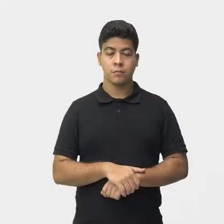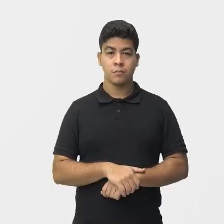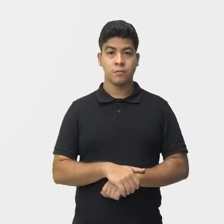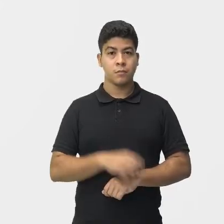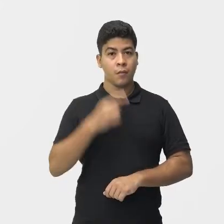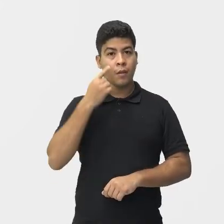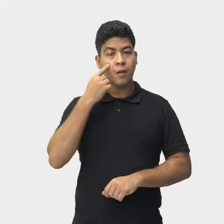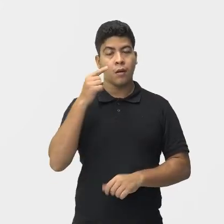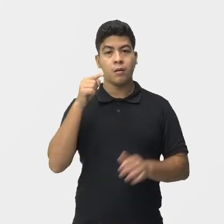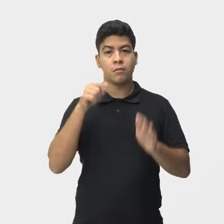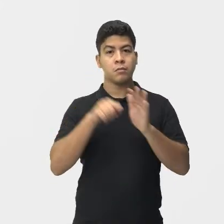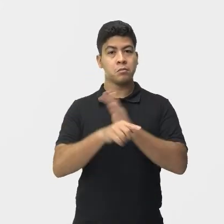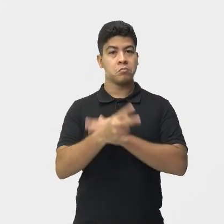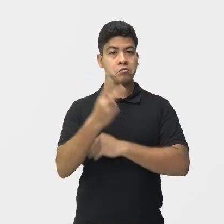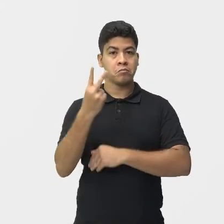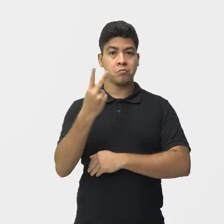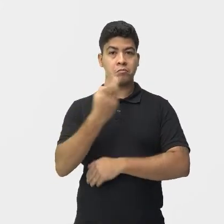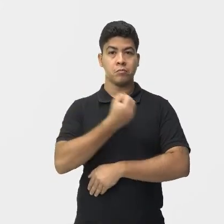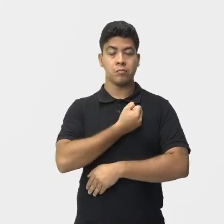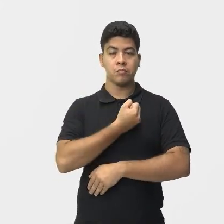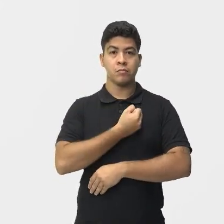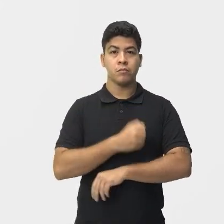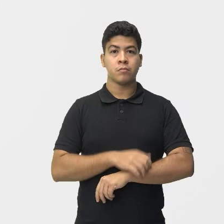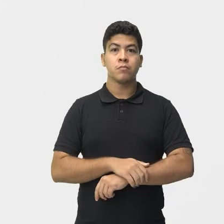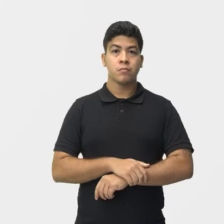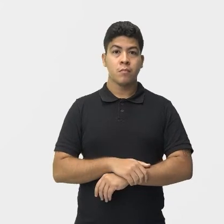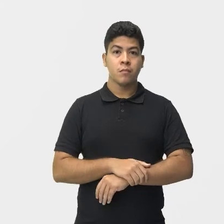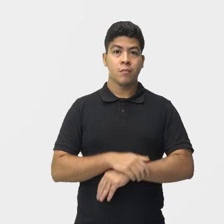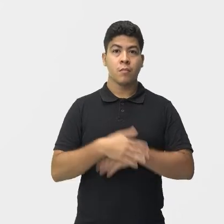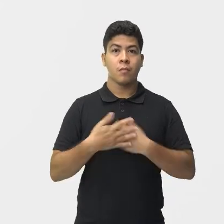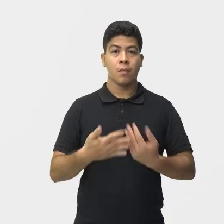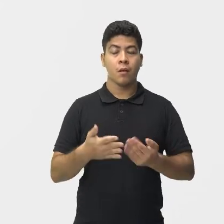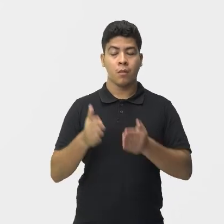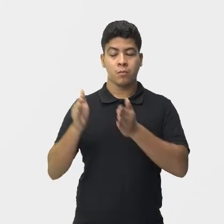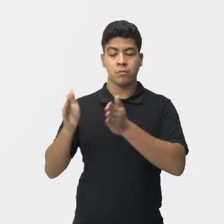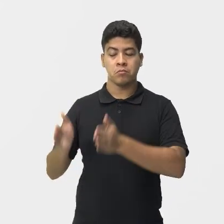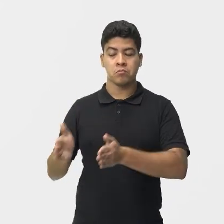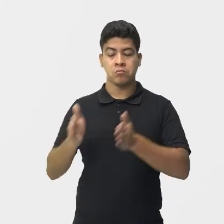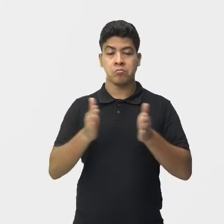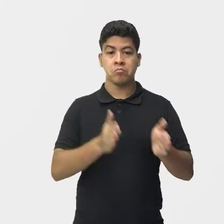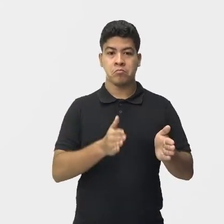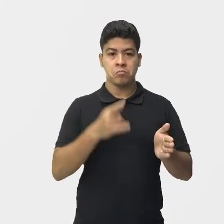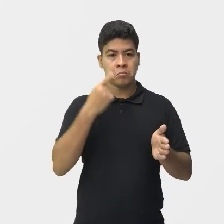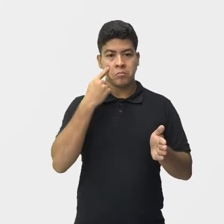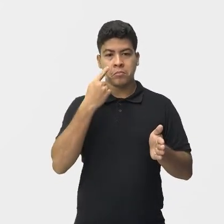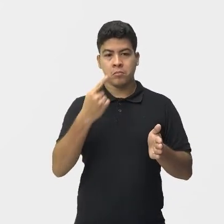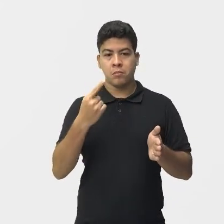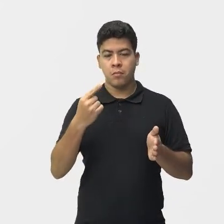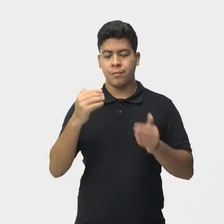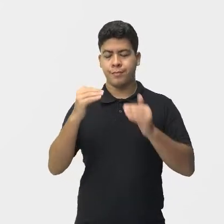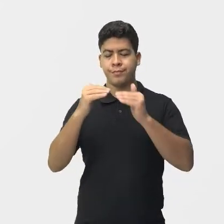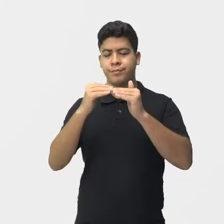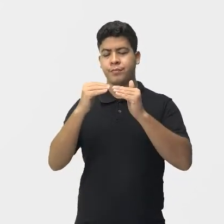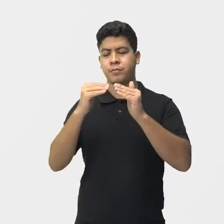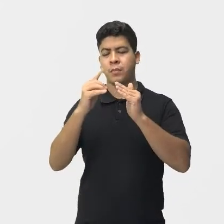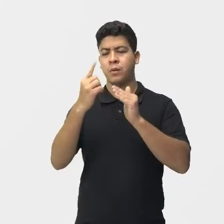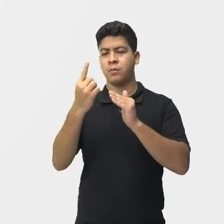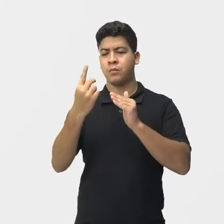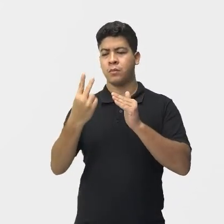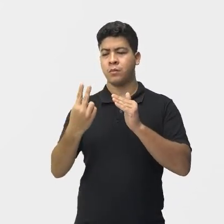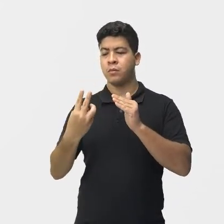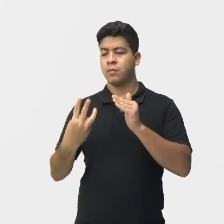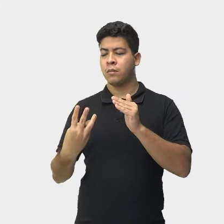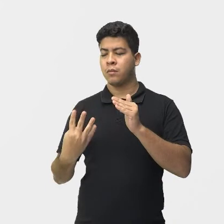E aí nós temos duas questões para vocês. A primeira questão, ela coloca uma sequência de transformações. Um gás realiza um processo